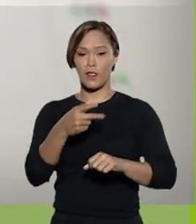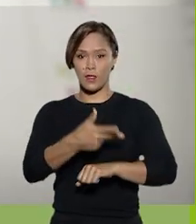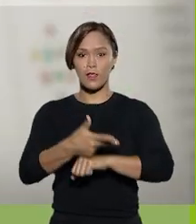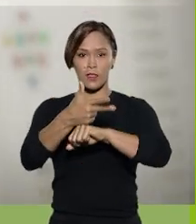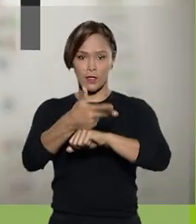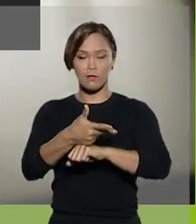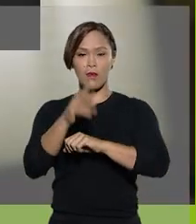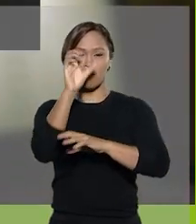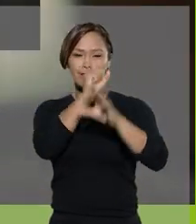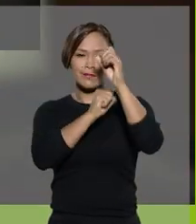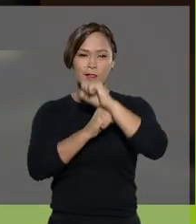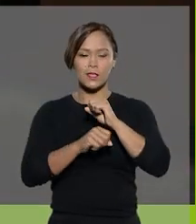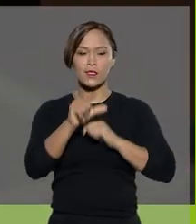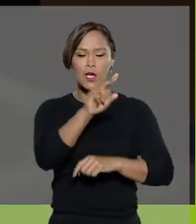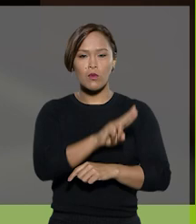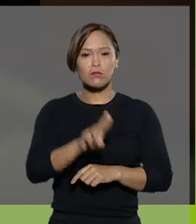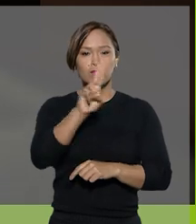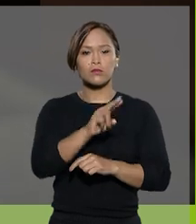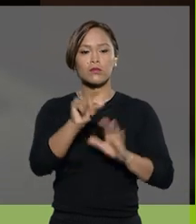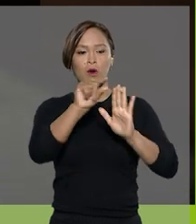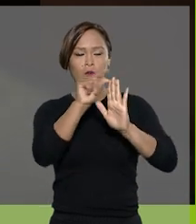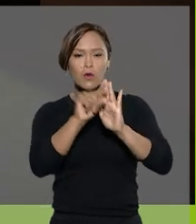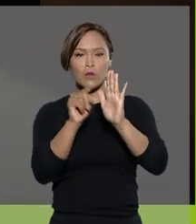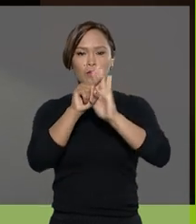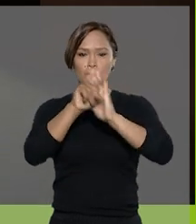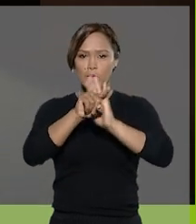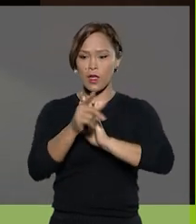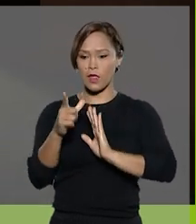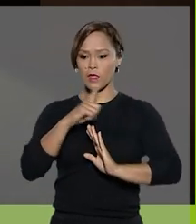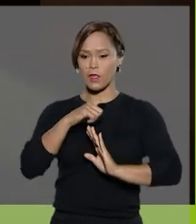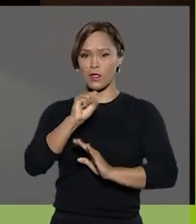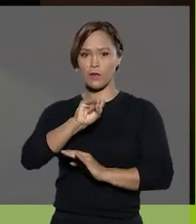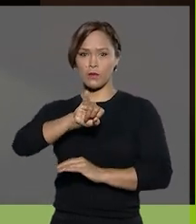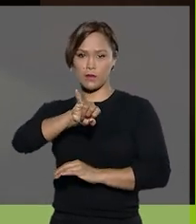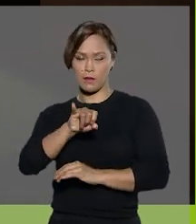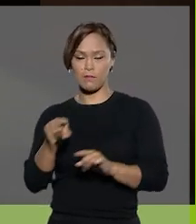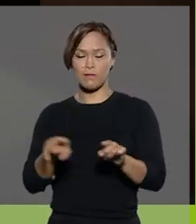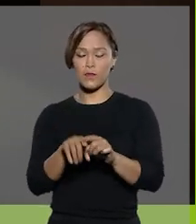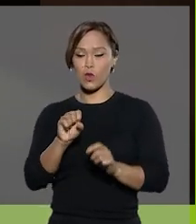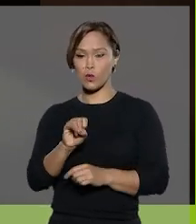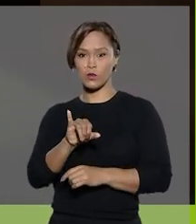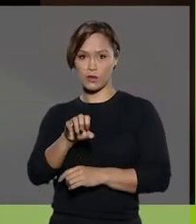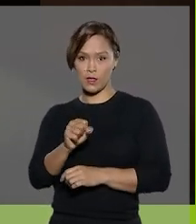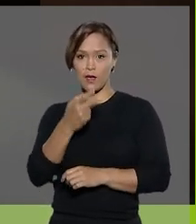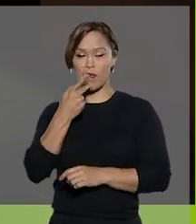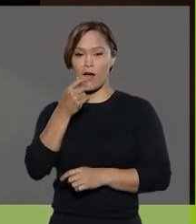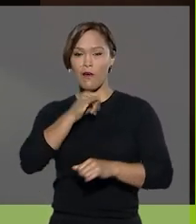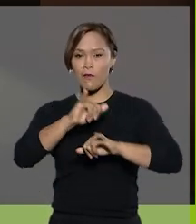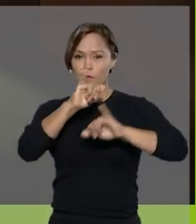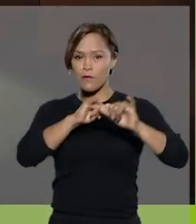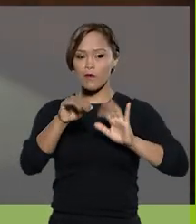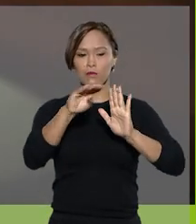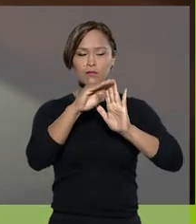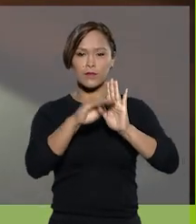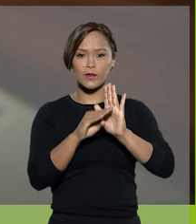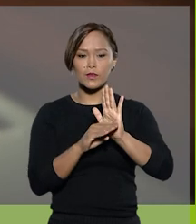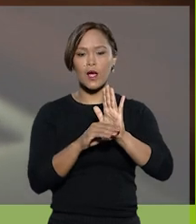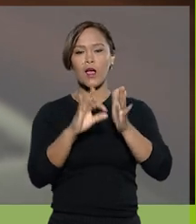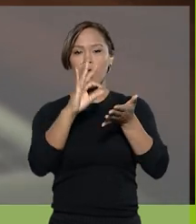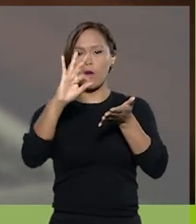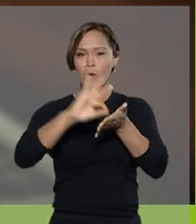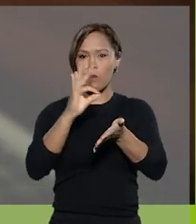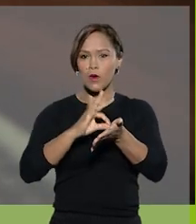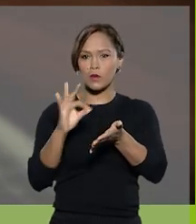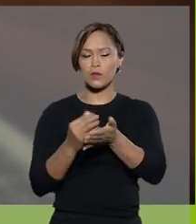vídeo, você vai aprender a utilizar os recursos de pesquisa disponíveis. No SEI, as informações contidas nos dados